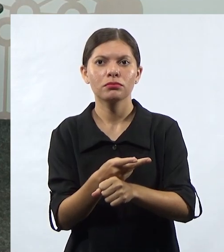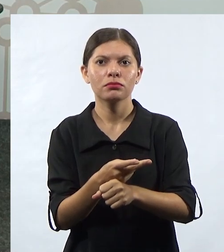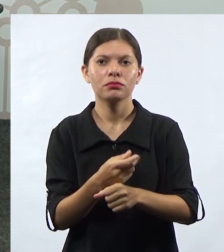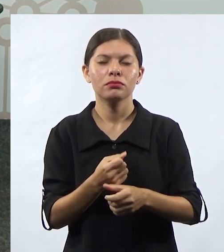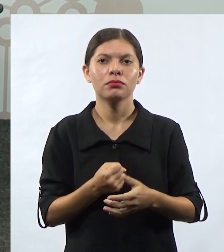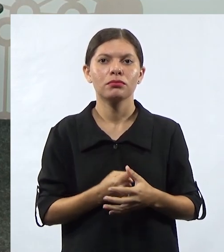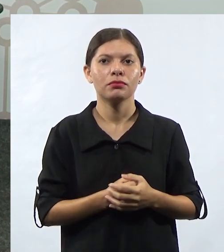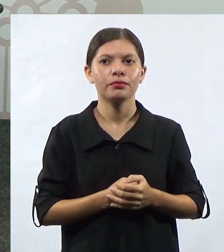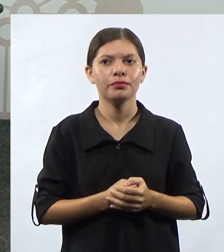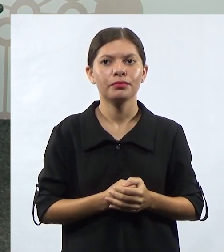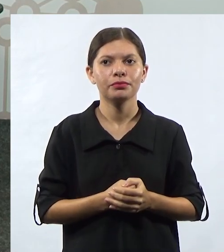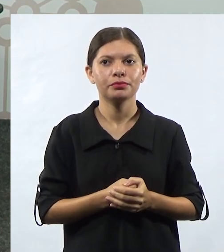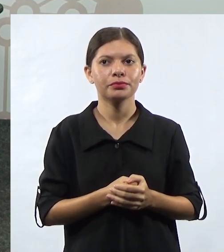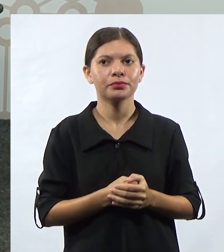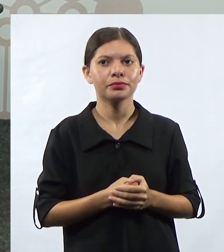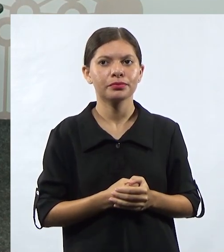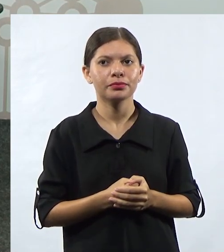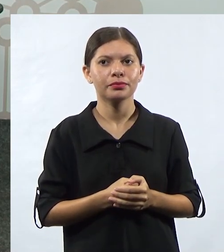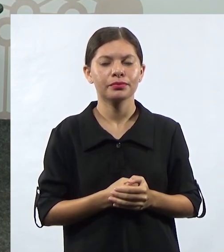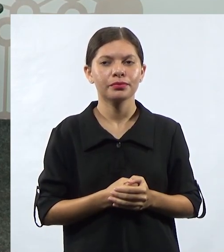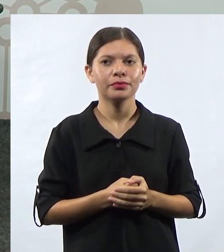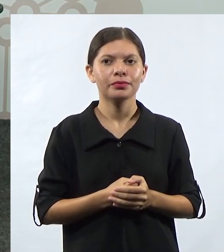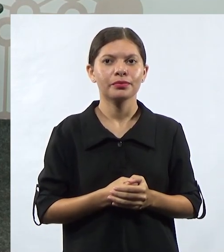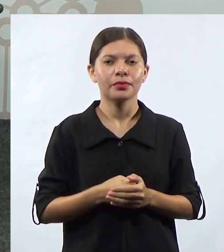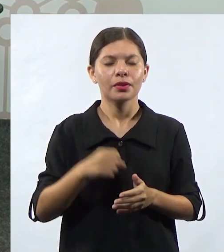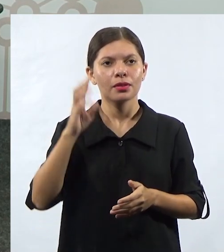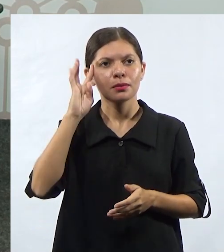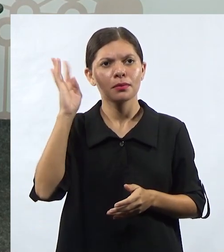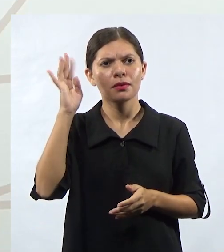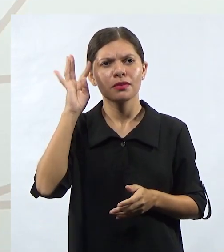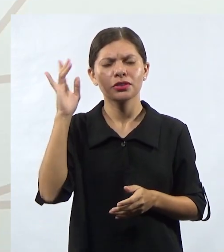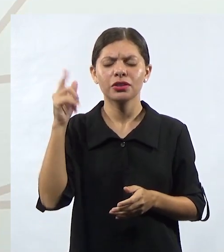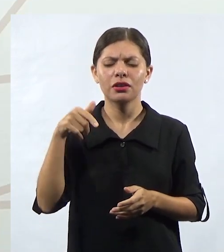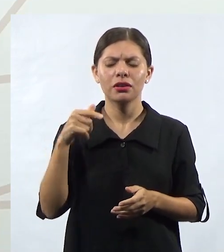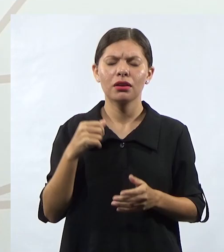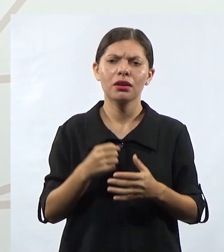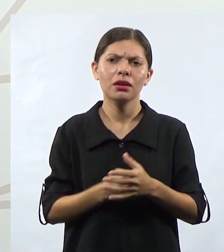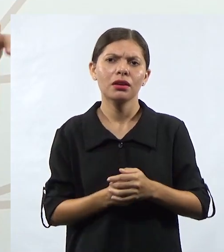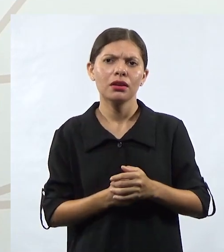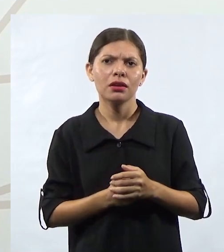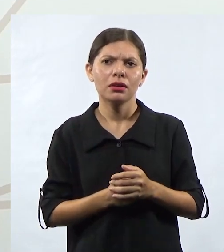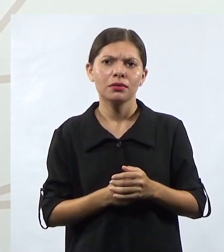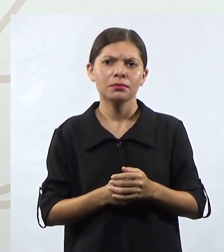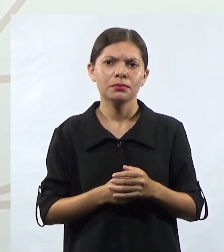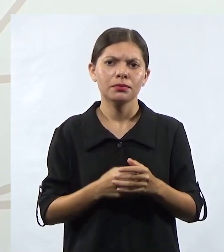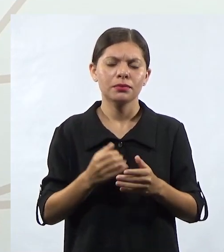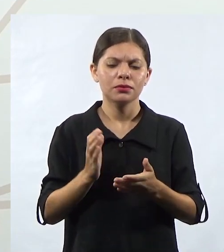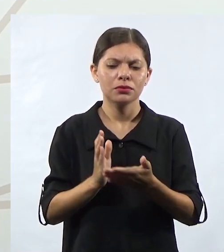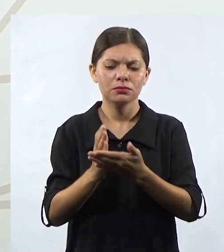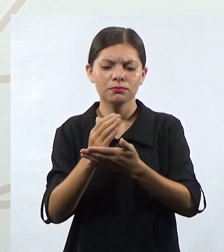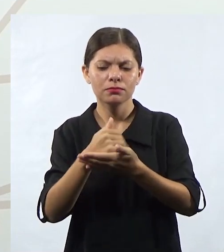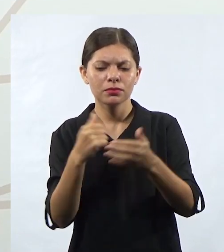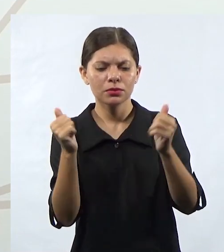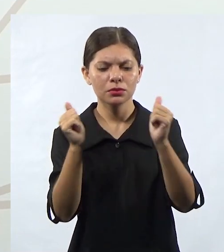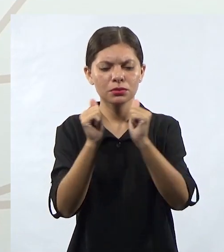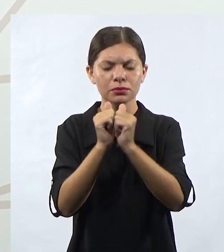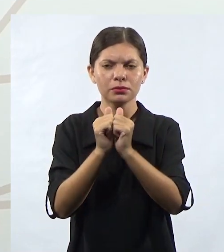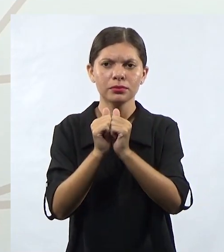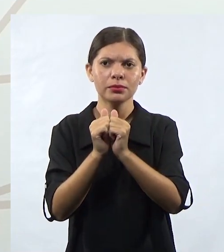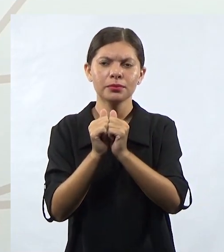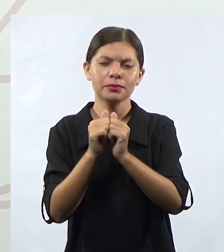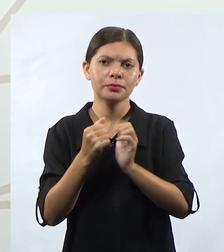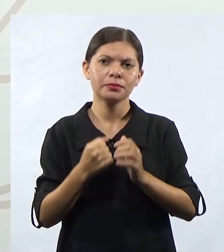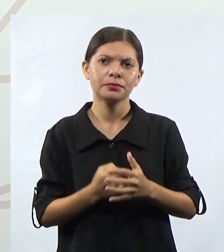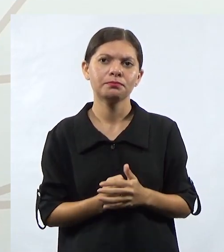me corrigir, tá? Vamos lá, professora? deixa eu ver se você está pensando certo. Você vai buscando a ideia de cada um e no final você vai juntar tudo isso para ver onde que isso